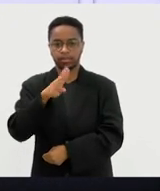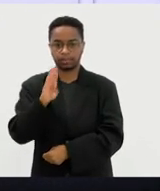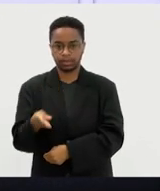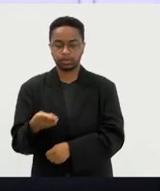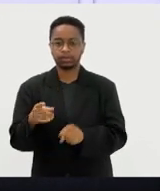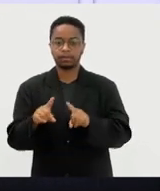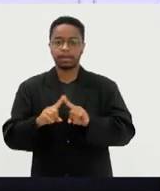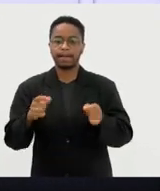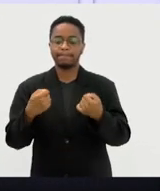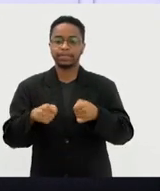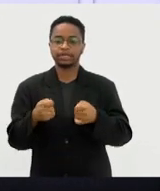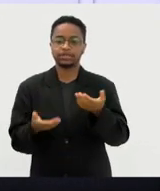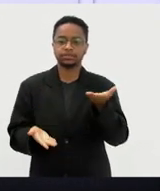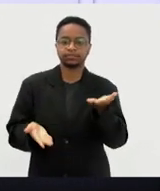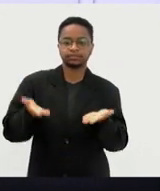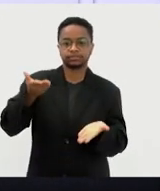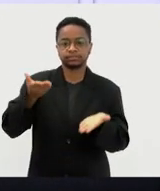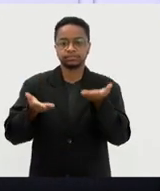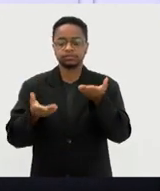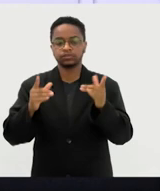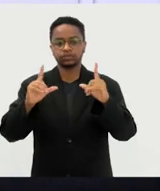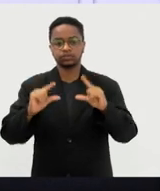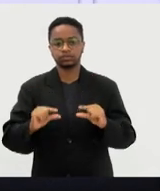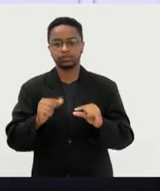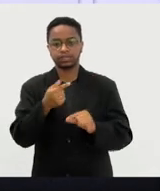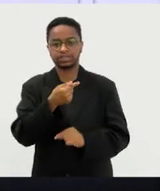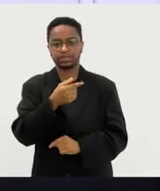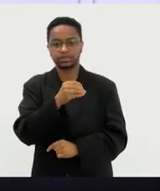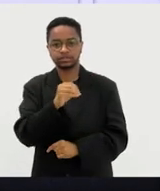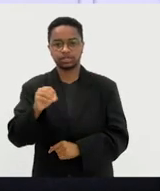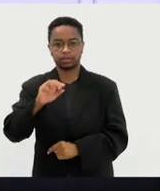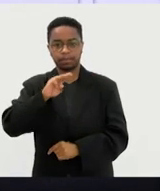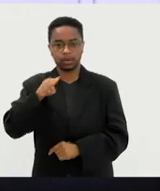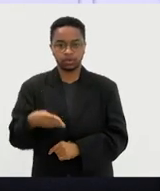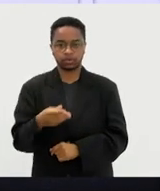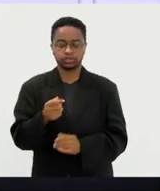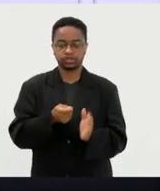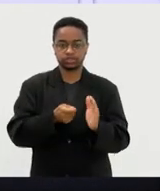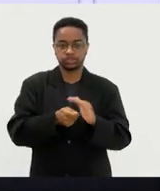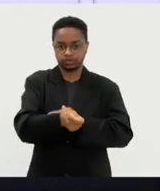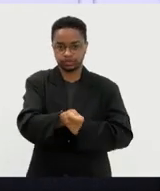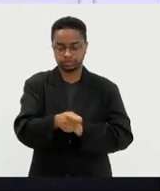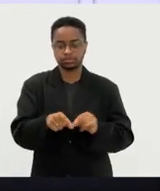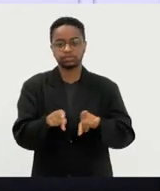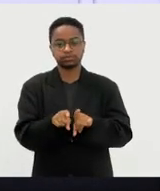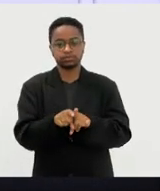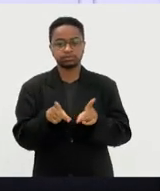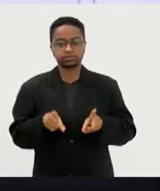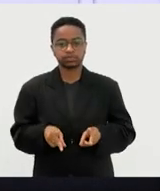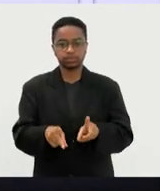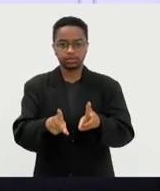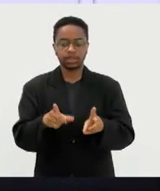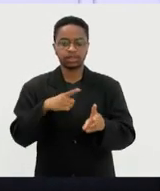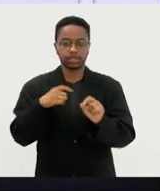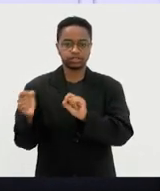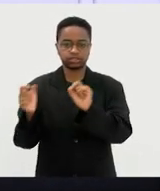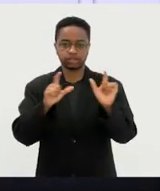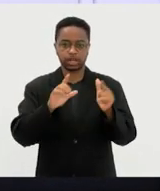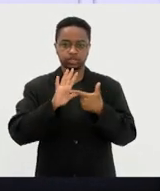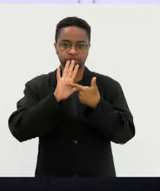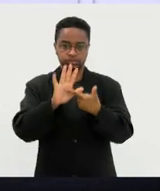que ser compensados aqui com uma redução de 700 milhões de investimentos. A gente ainda manteve, vou mostrar no slide mais à frente,